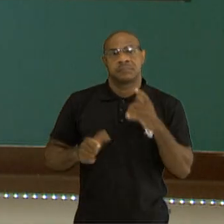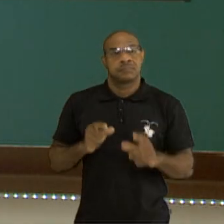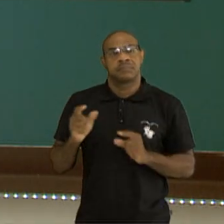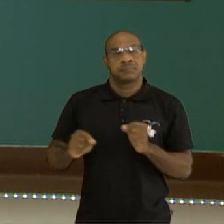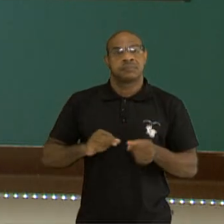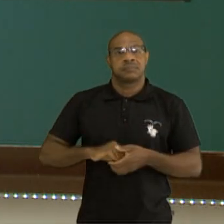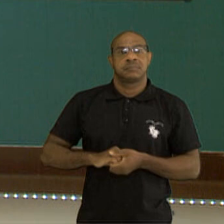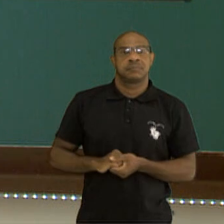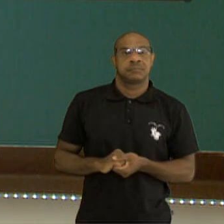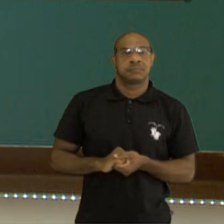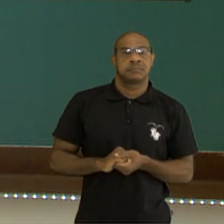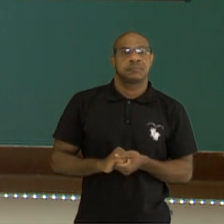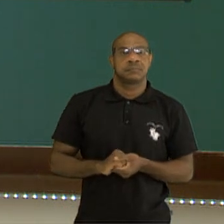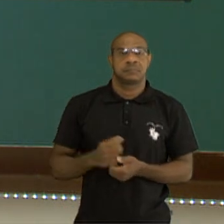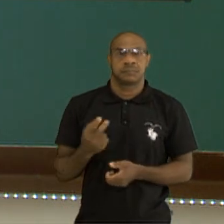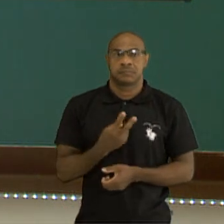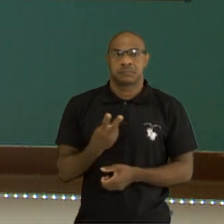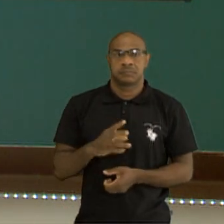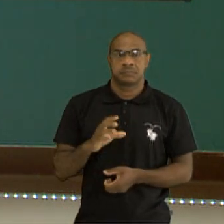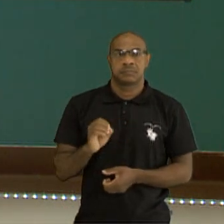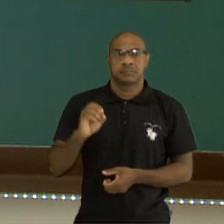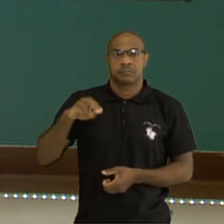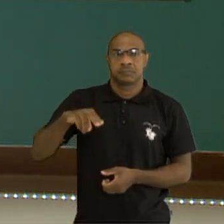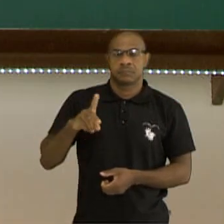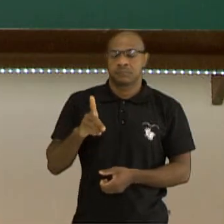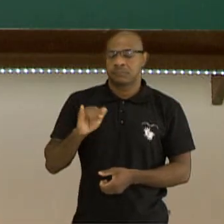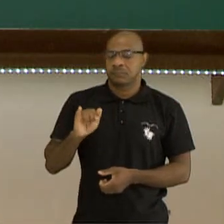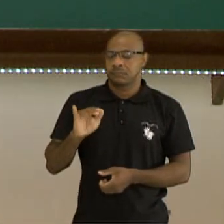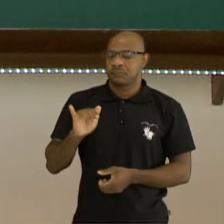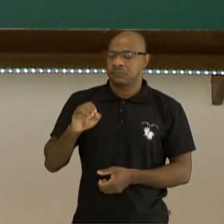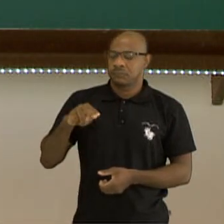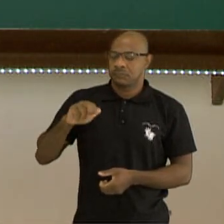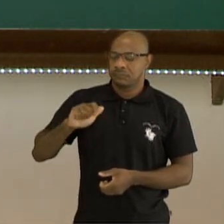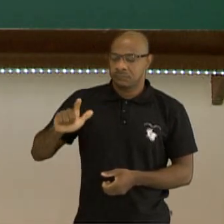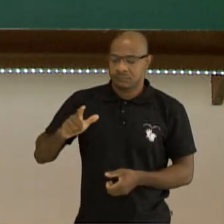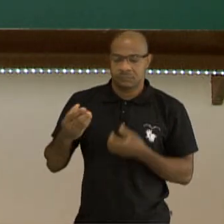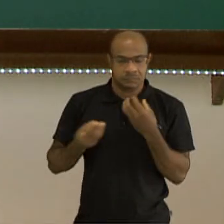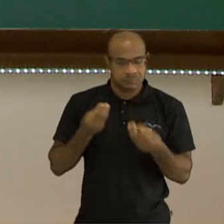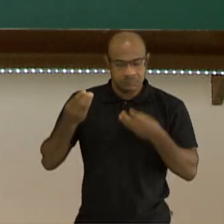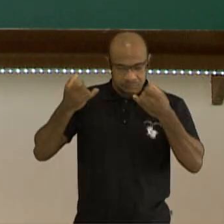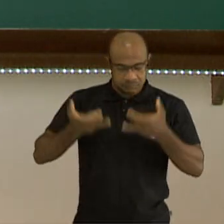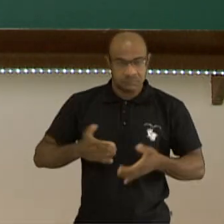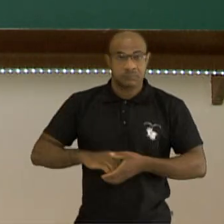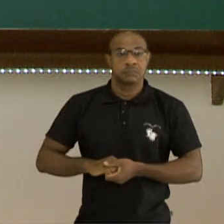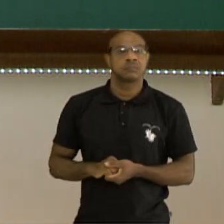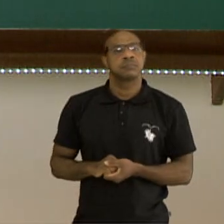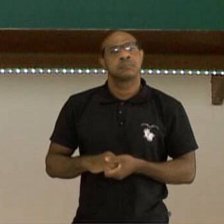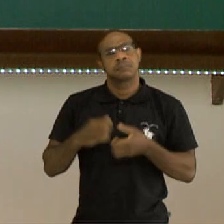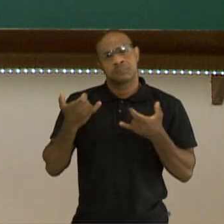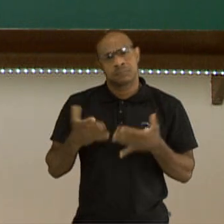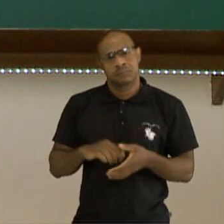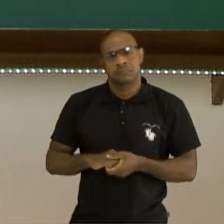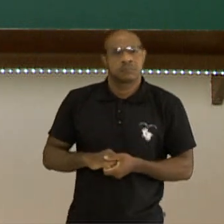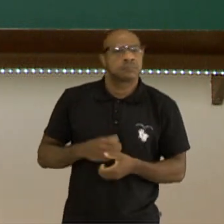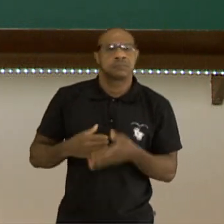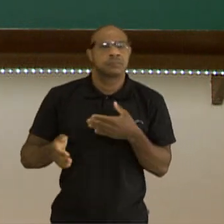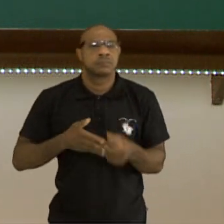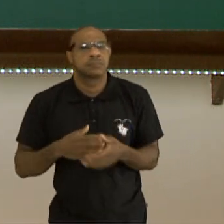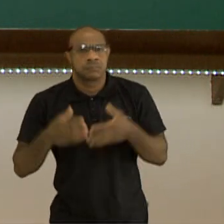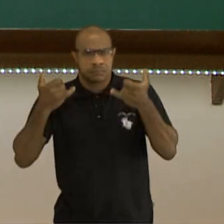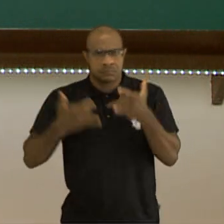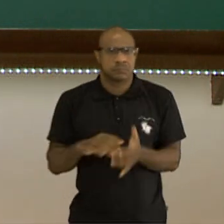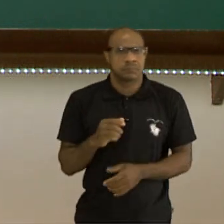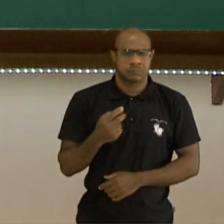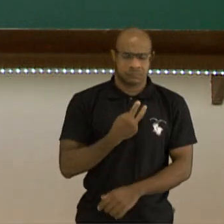sobre a segunda condicional, tá? Second condition. Então é o seguinte. Quando a gente fala de condicionais, seja ela qual for, já falamos